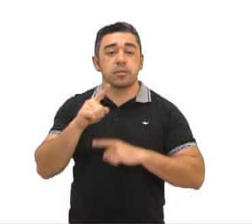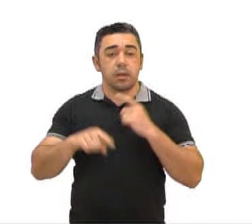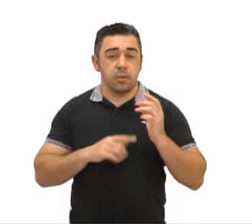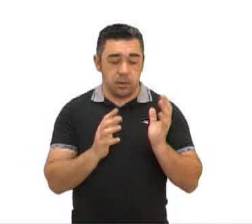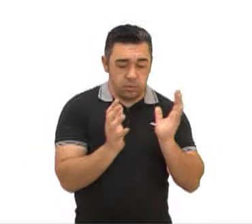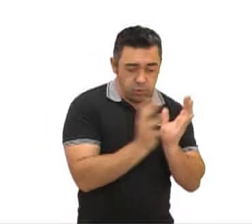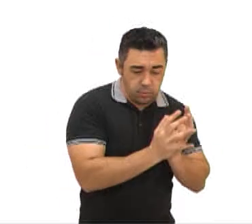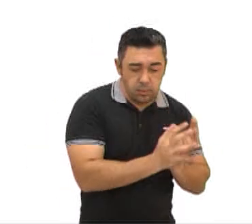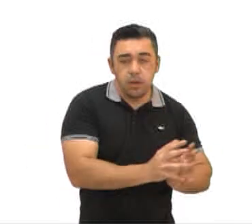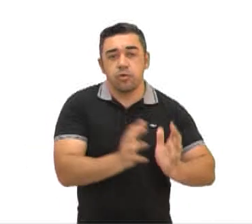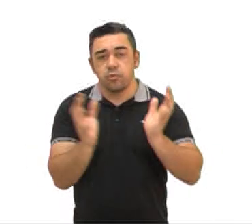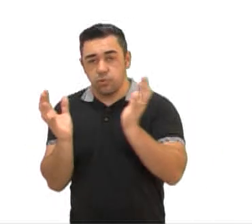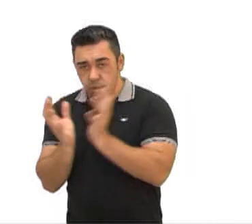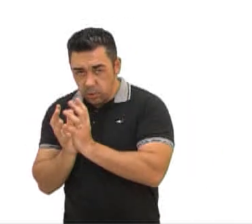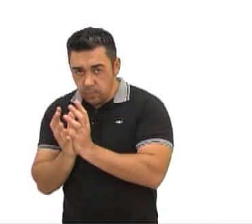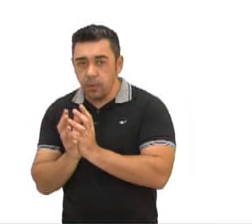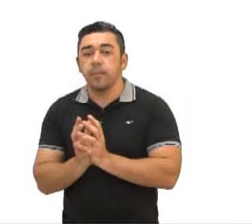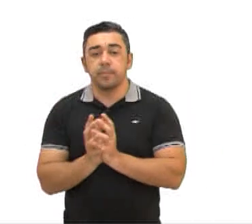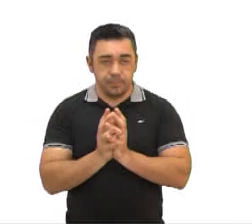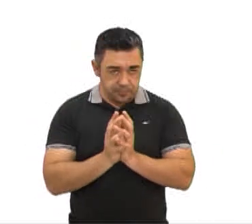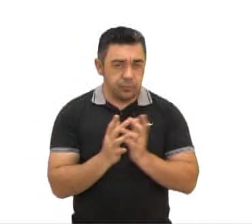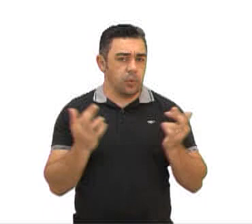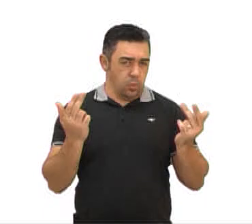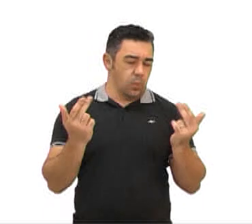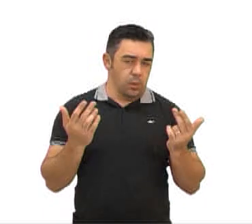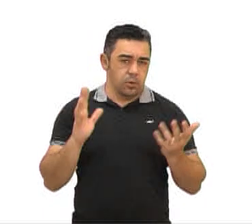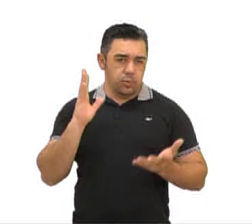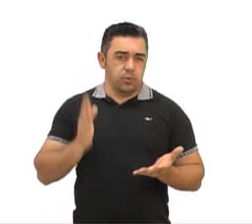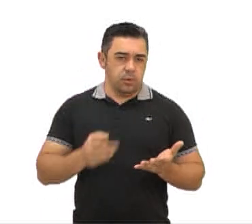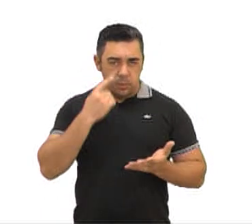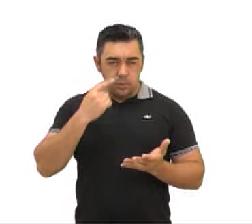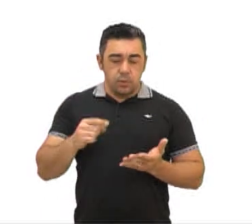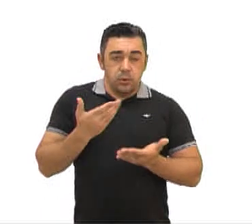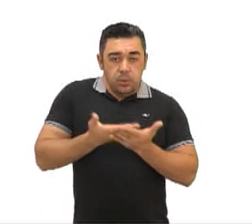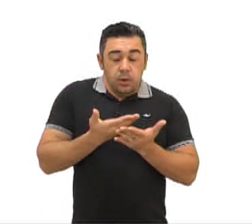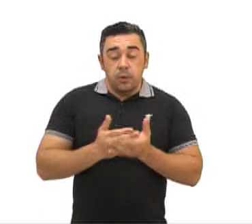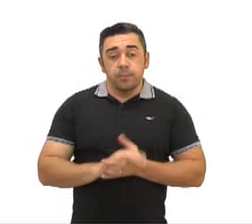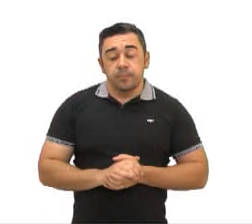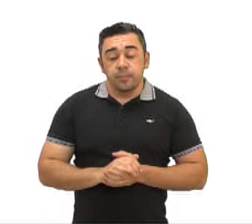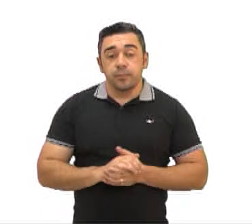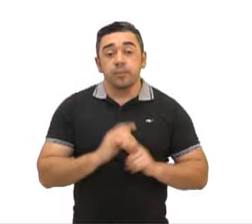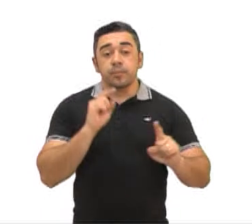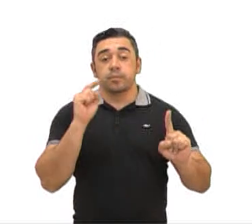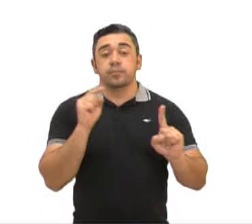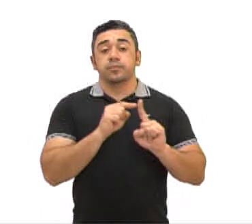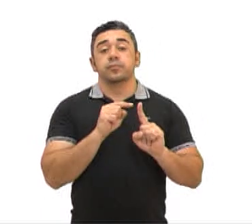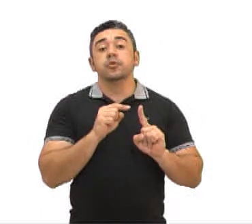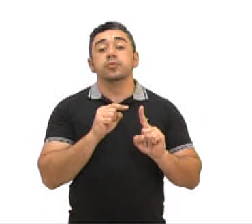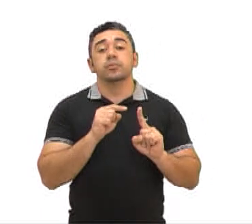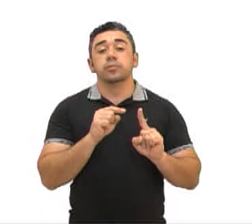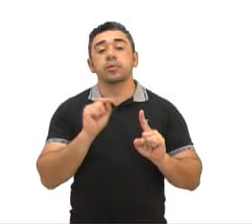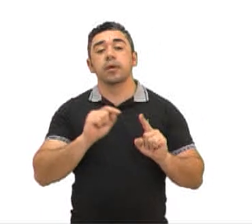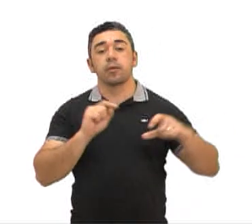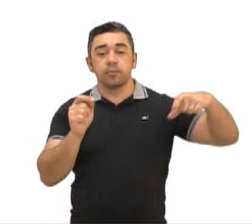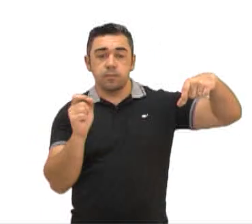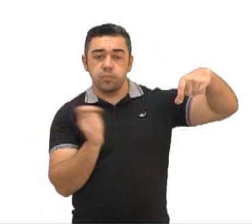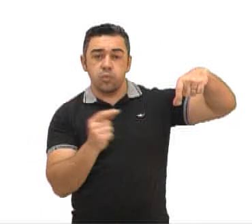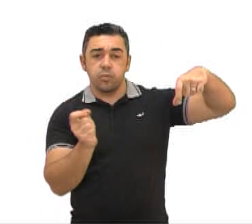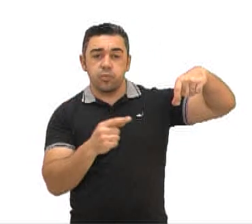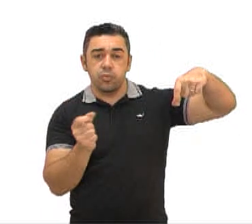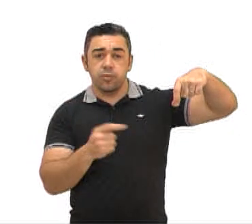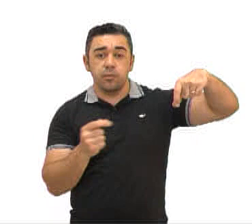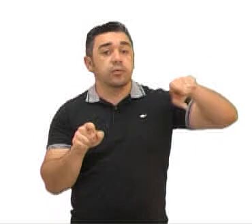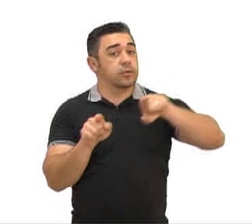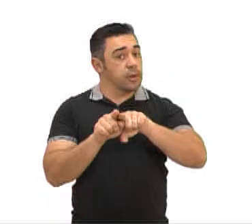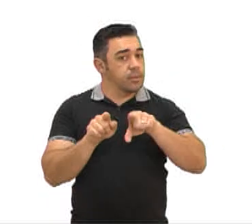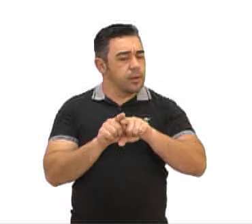duas equipes, como todos os outros que nós vimos, né? Onde o objetivo é fazer o maior número de